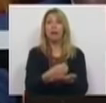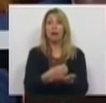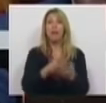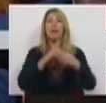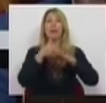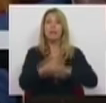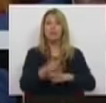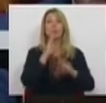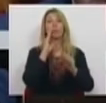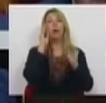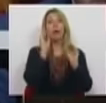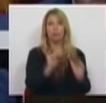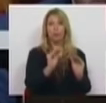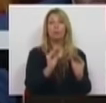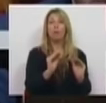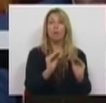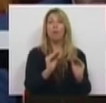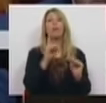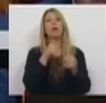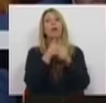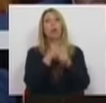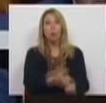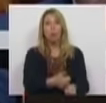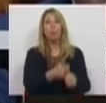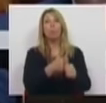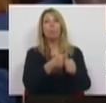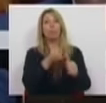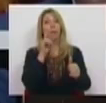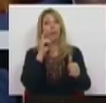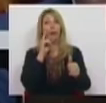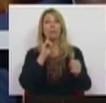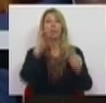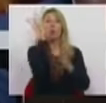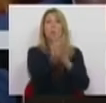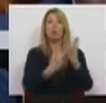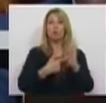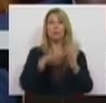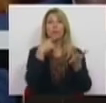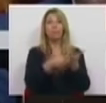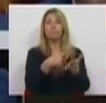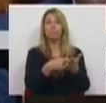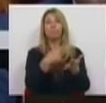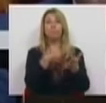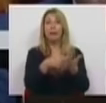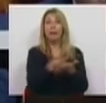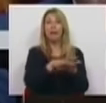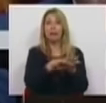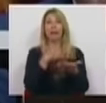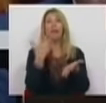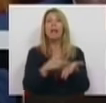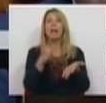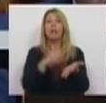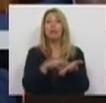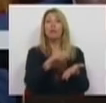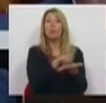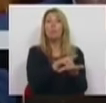do acesso à educação, para garantir o cumprimento da Constituição, que foi a gratuidade dos manuais escolares do primeiro ciclo. É uma medida muito importante e nós queremos